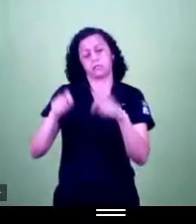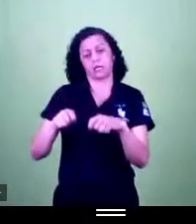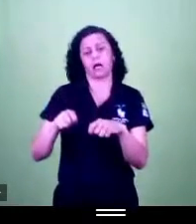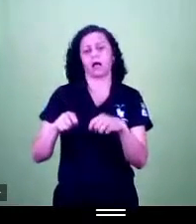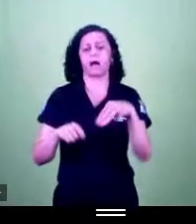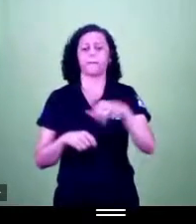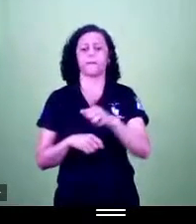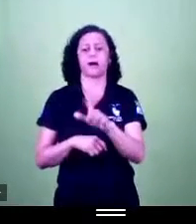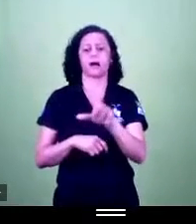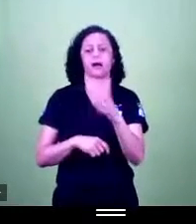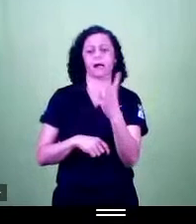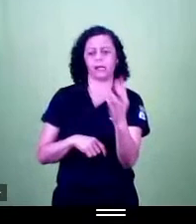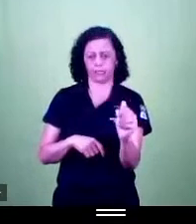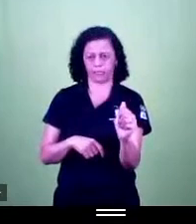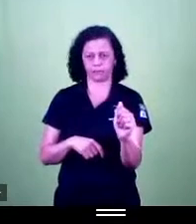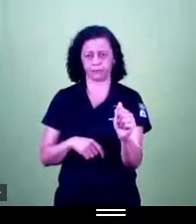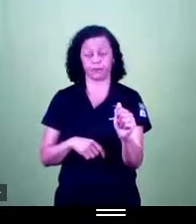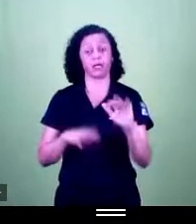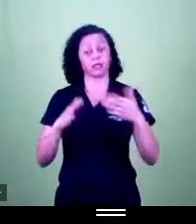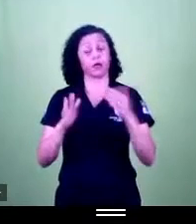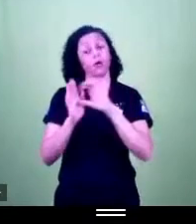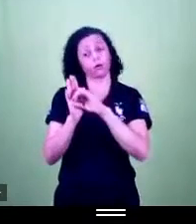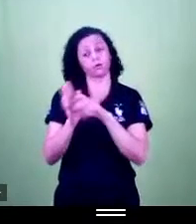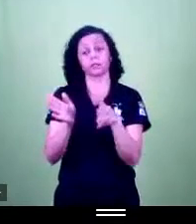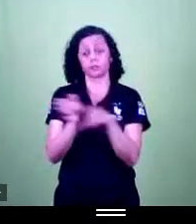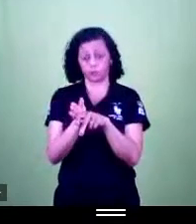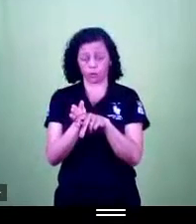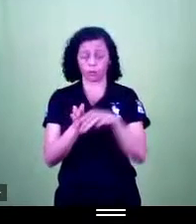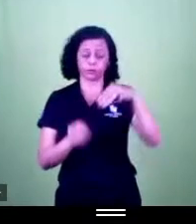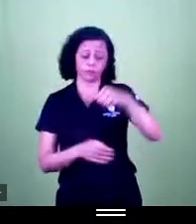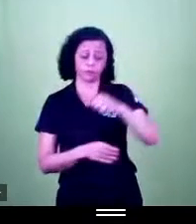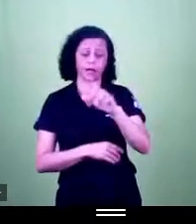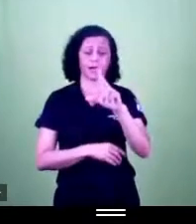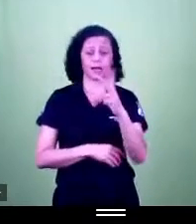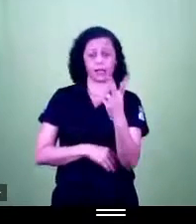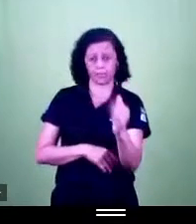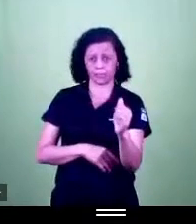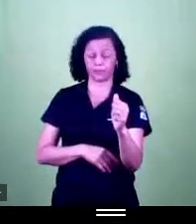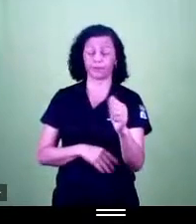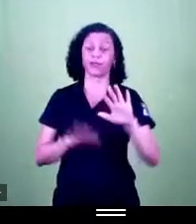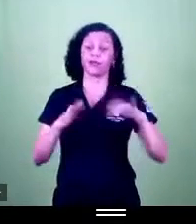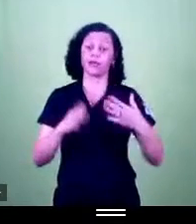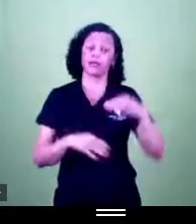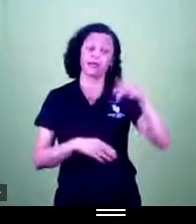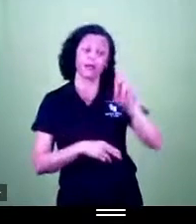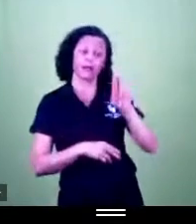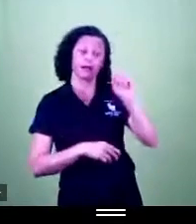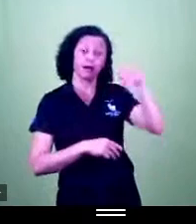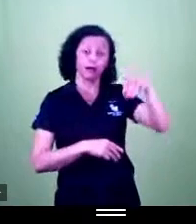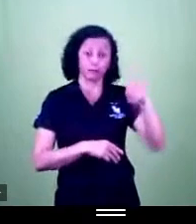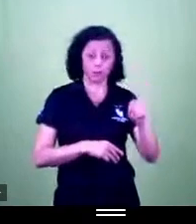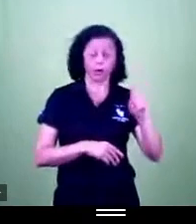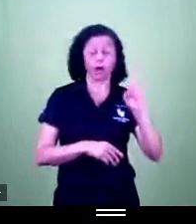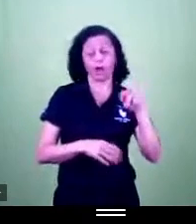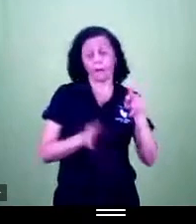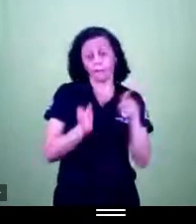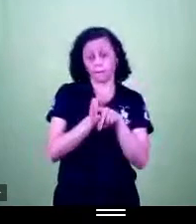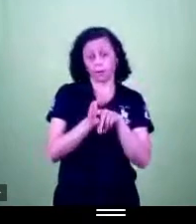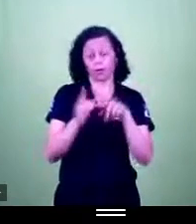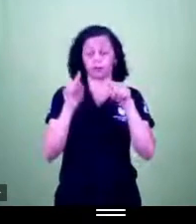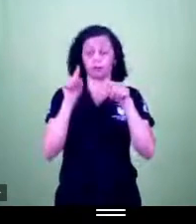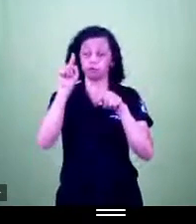né? Entendeu? Então esse é o conceito de malha. Ramo é só um trecho do circuito entre dois nós, ó, um pedaço do circuito